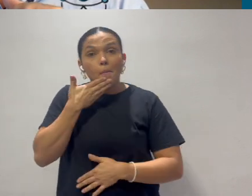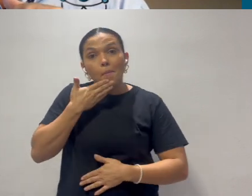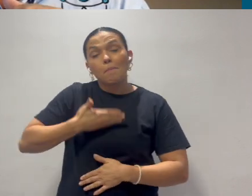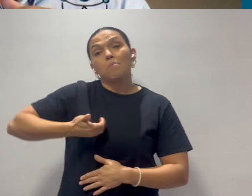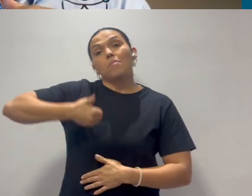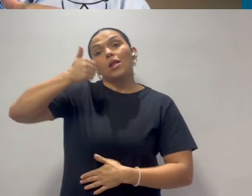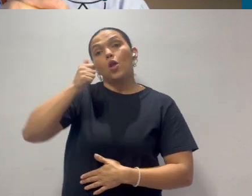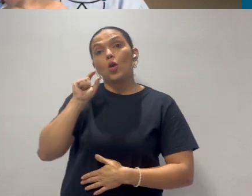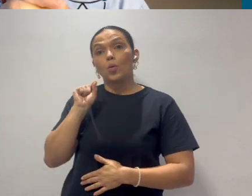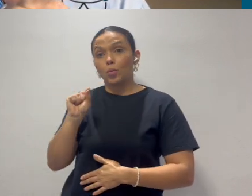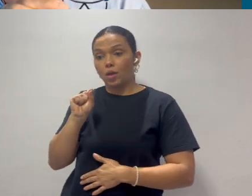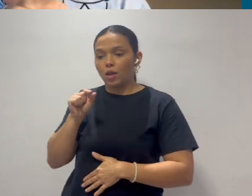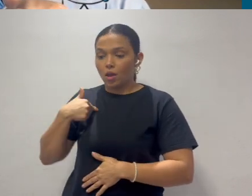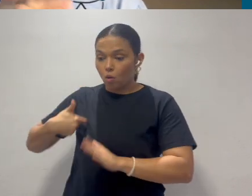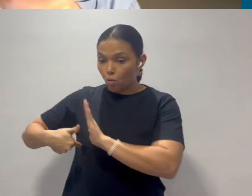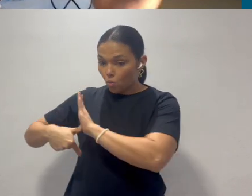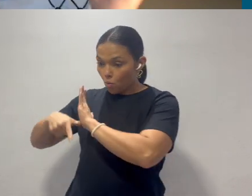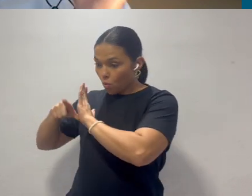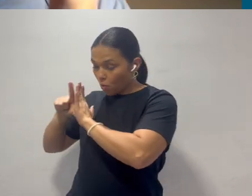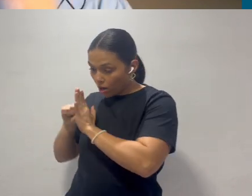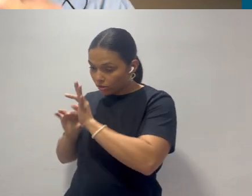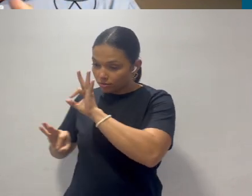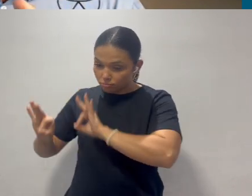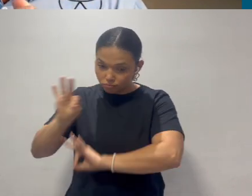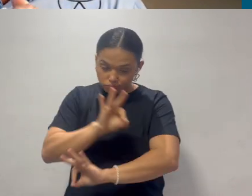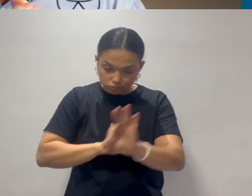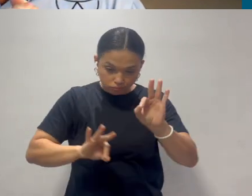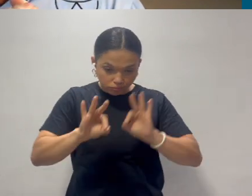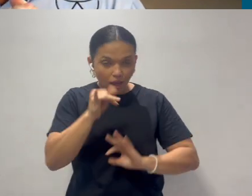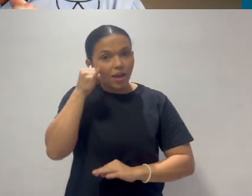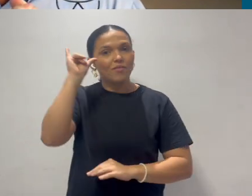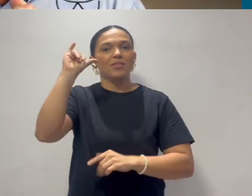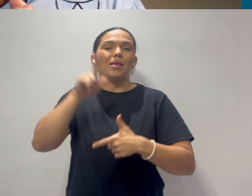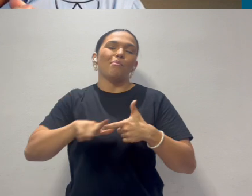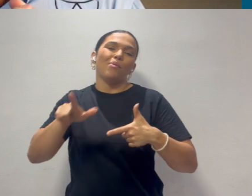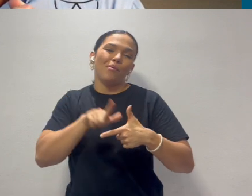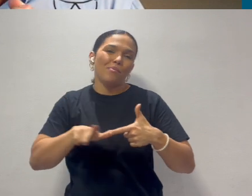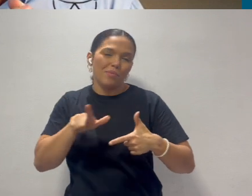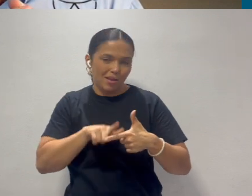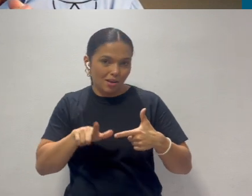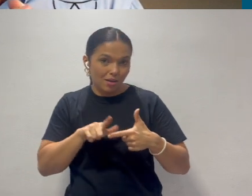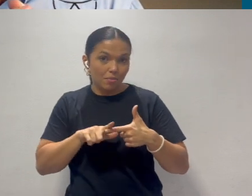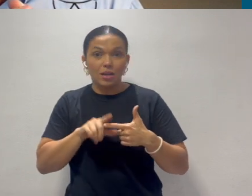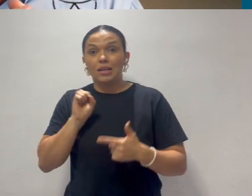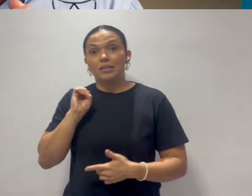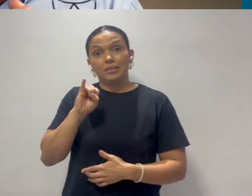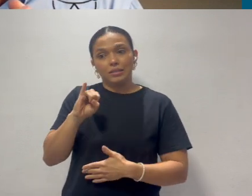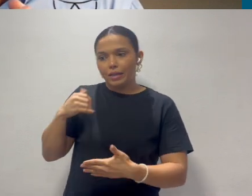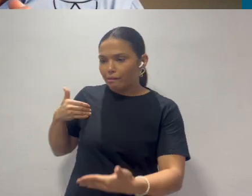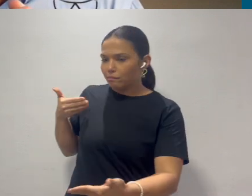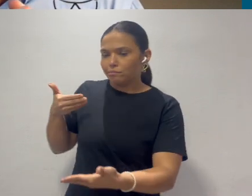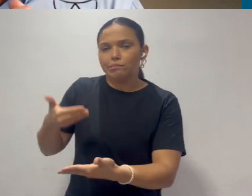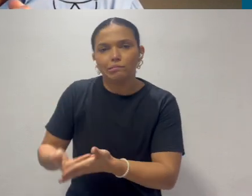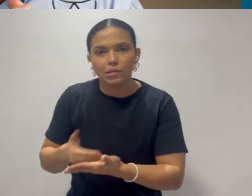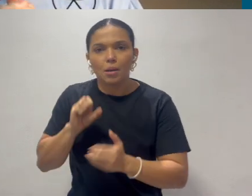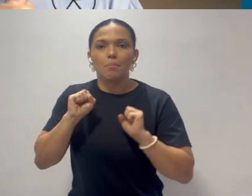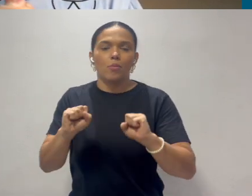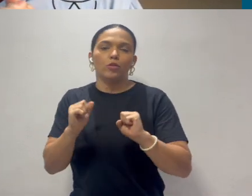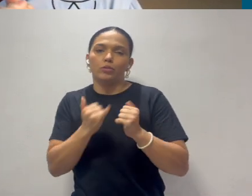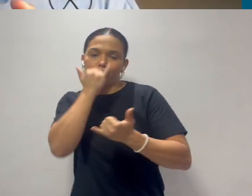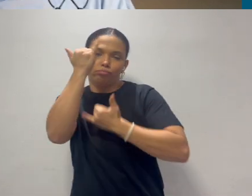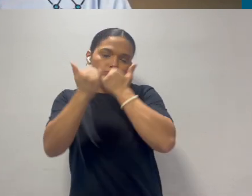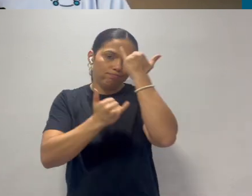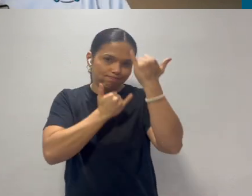esse assunto para você não ter problemas. Por sinal, eu acho que as pessoas são